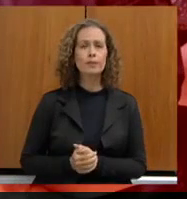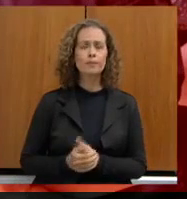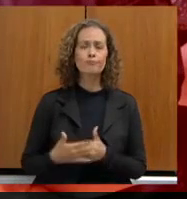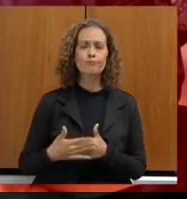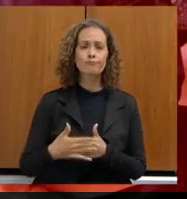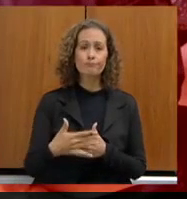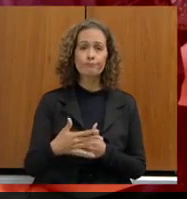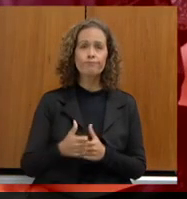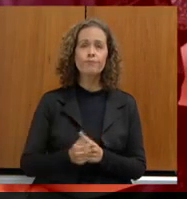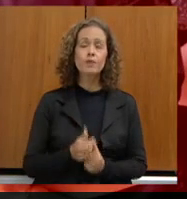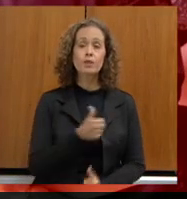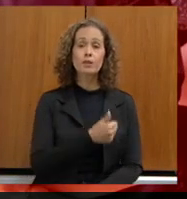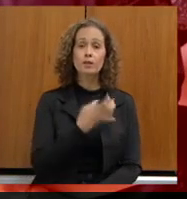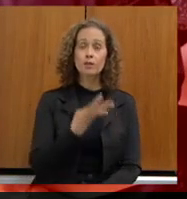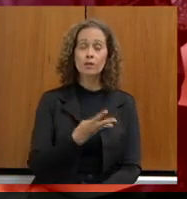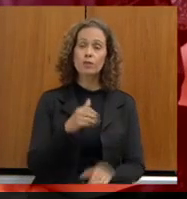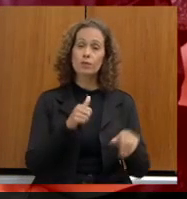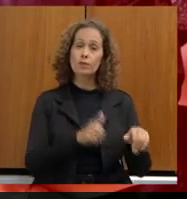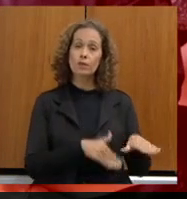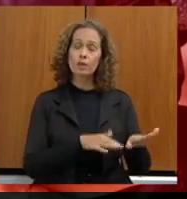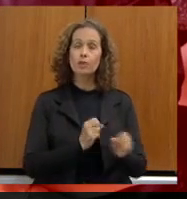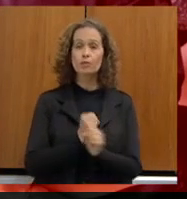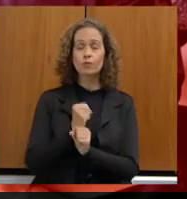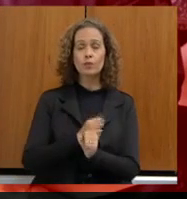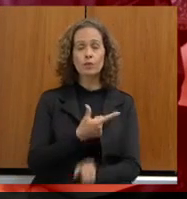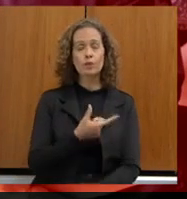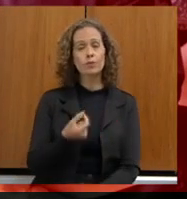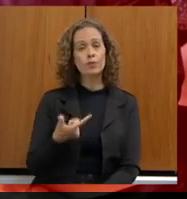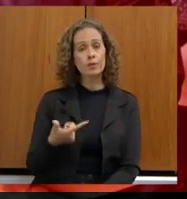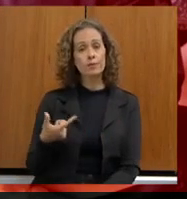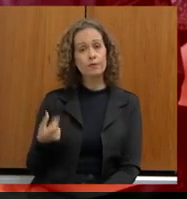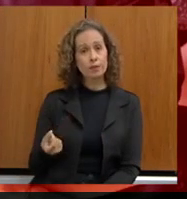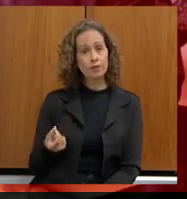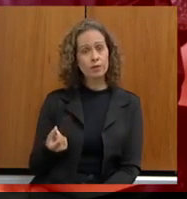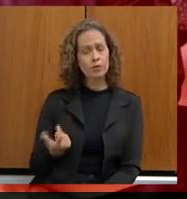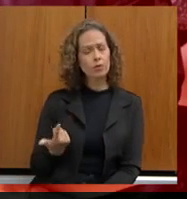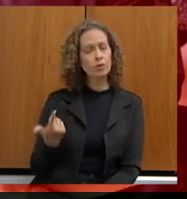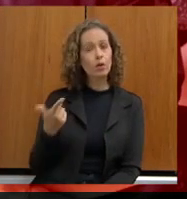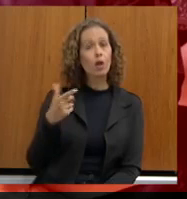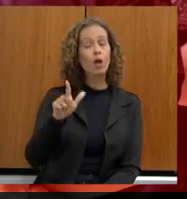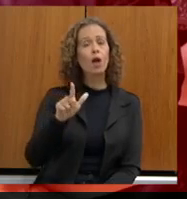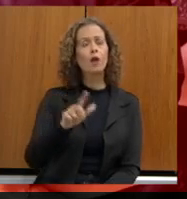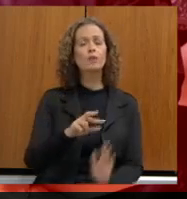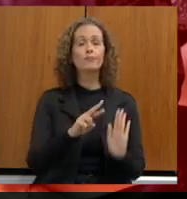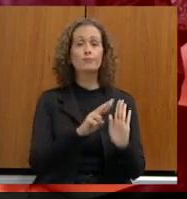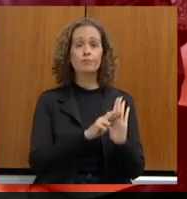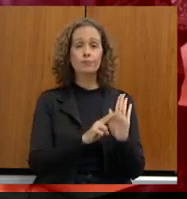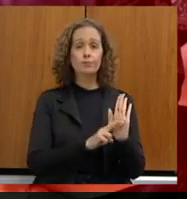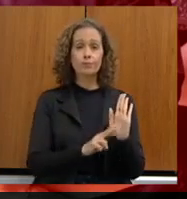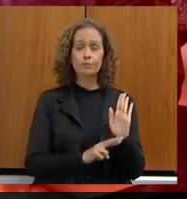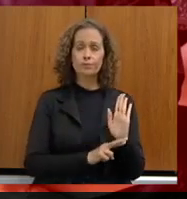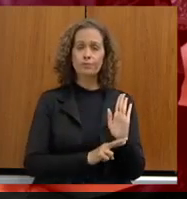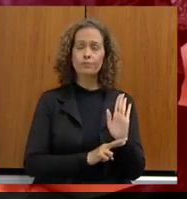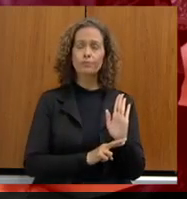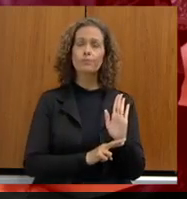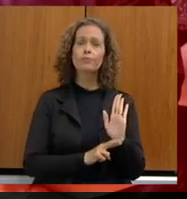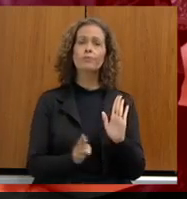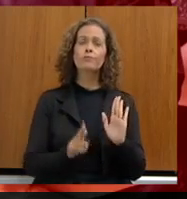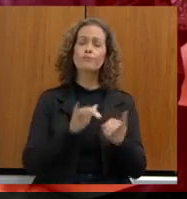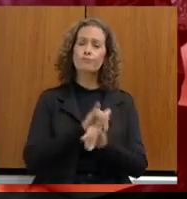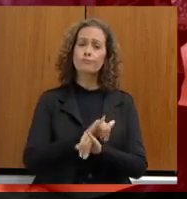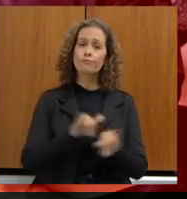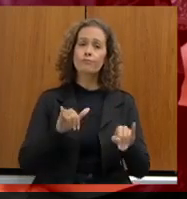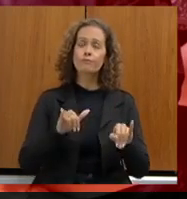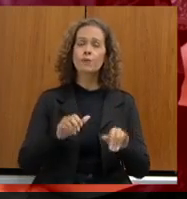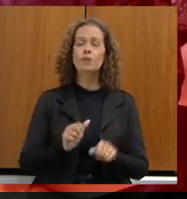mais adiante em 14 de setembro de 2020 outra Norma interna foi editada para tratar